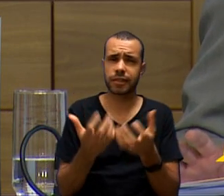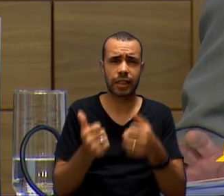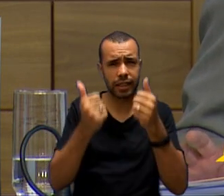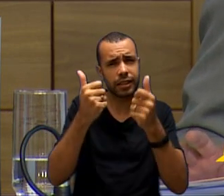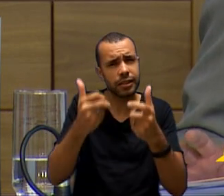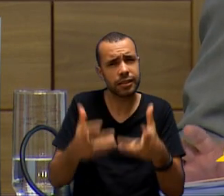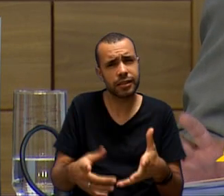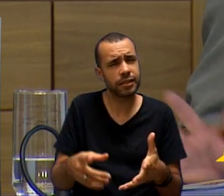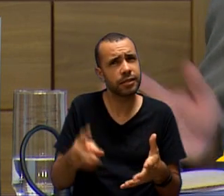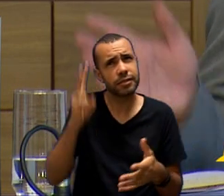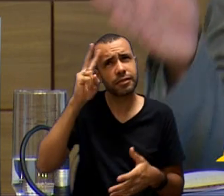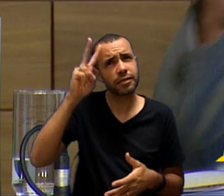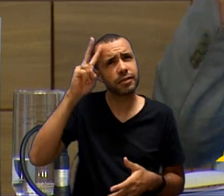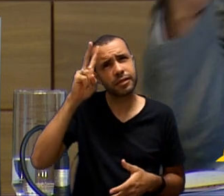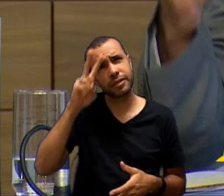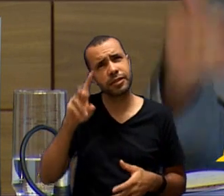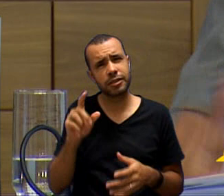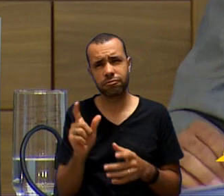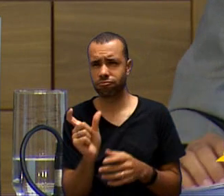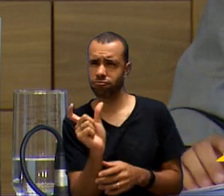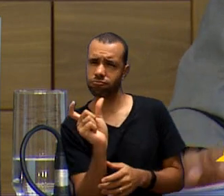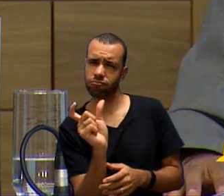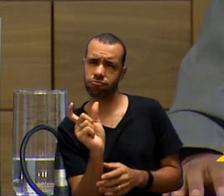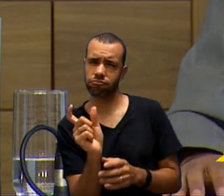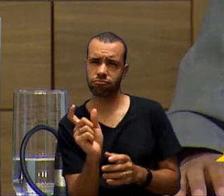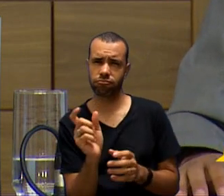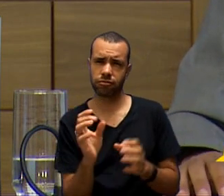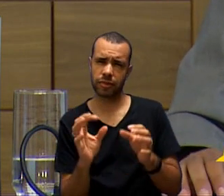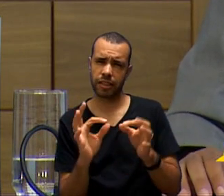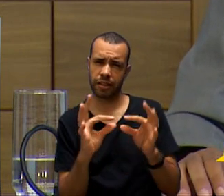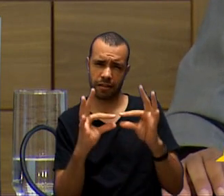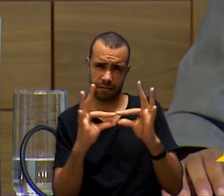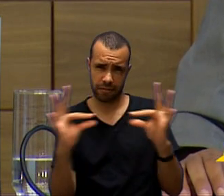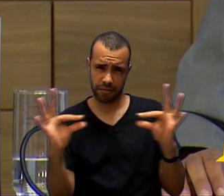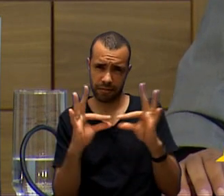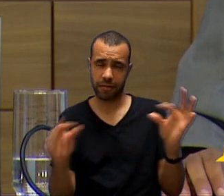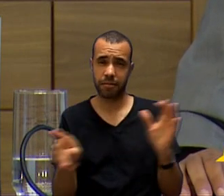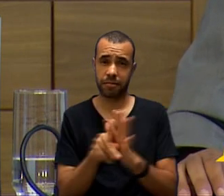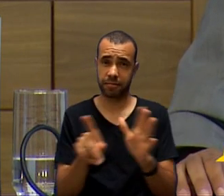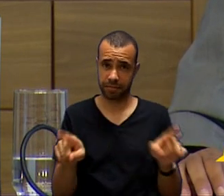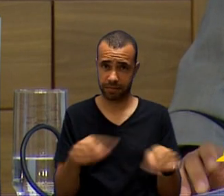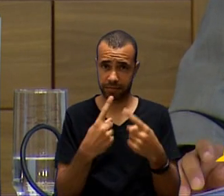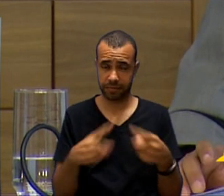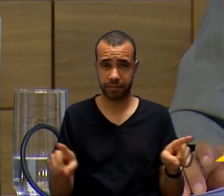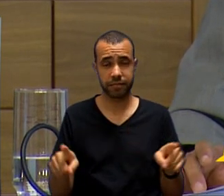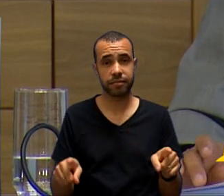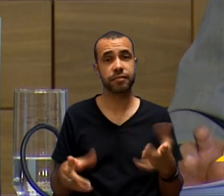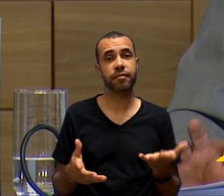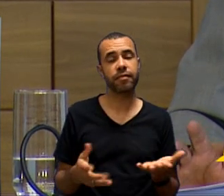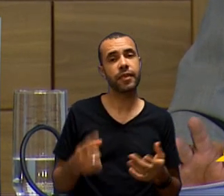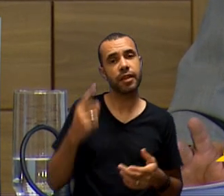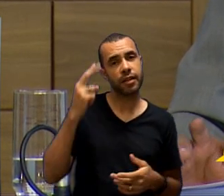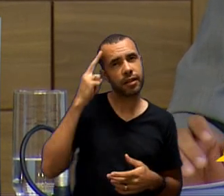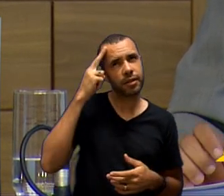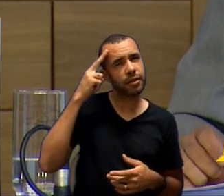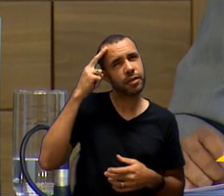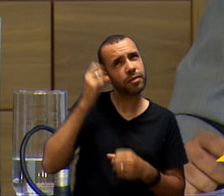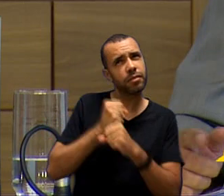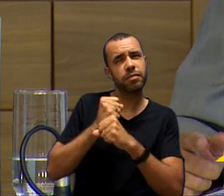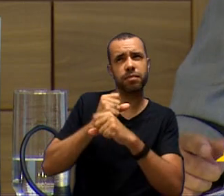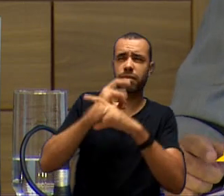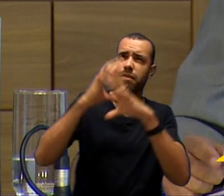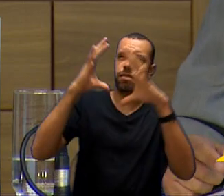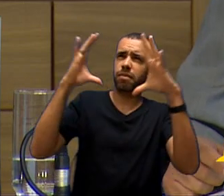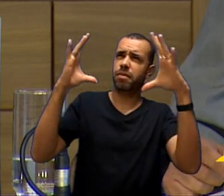música que, para mim, reflete muito da nossa tarde de hoje. Sonho que se sonha só